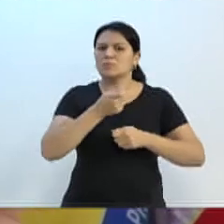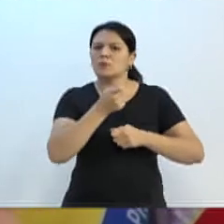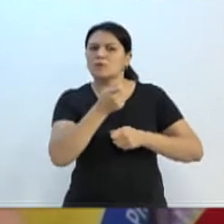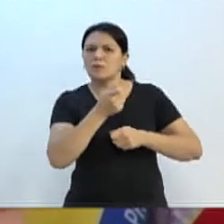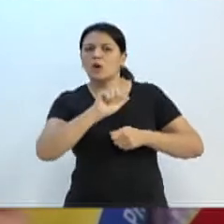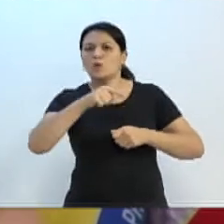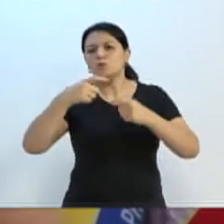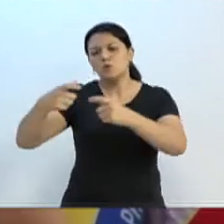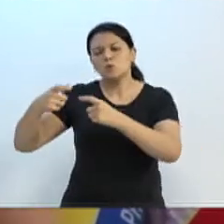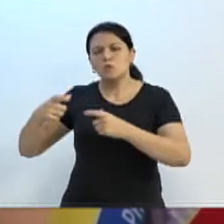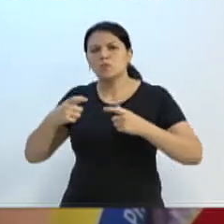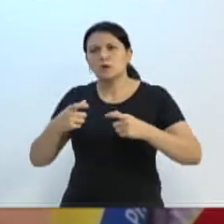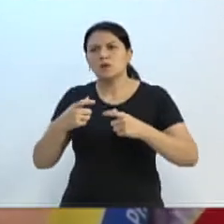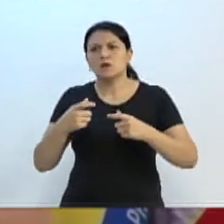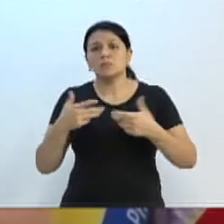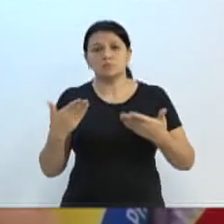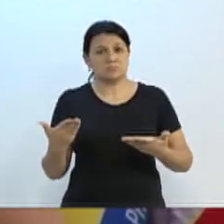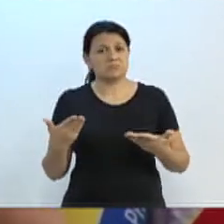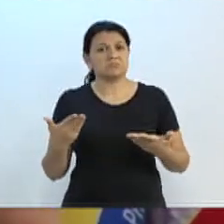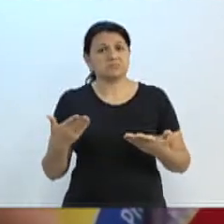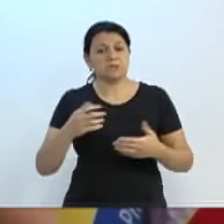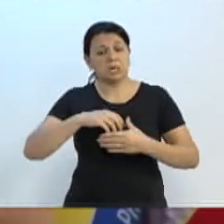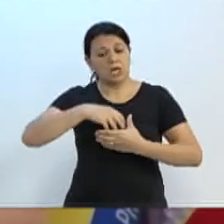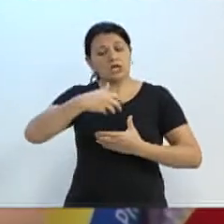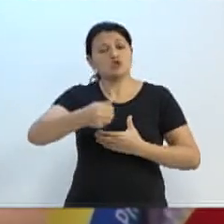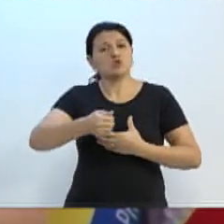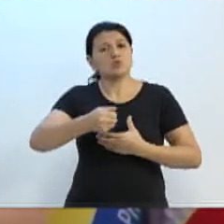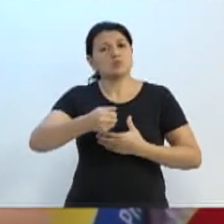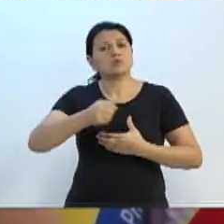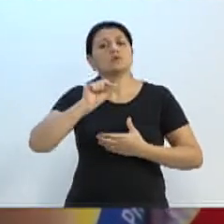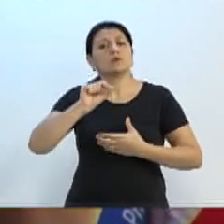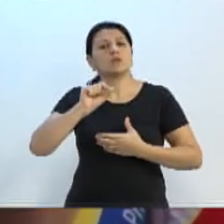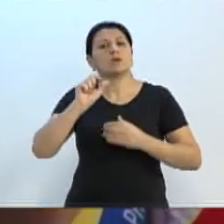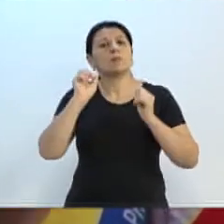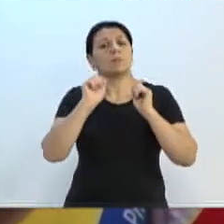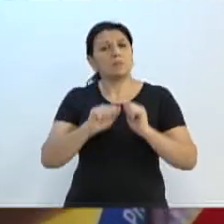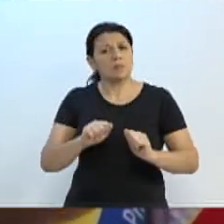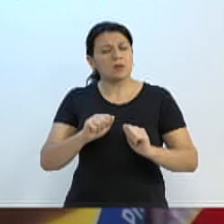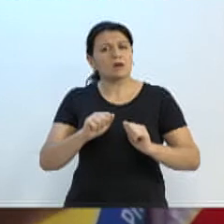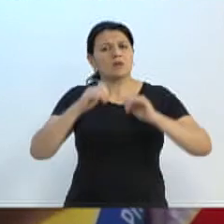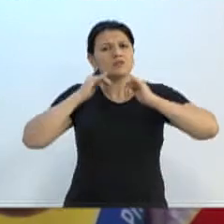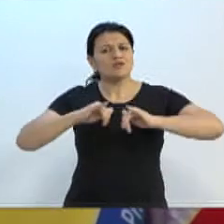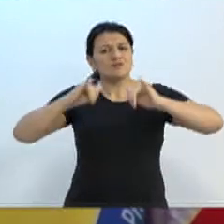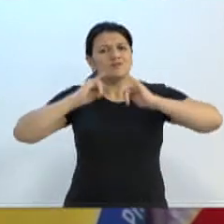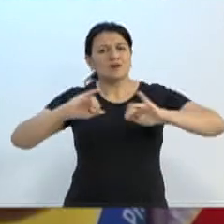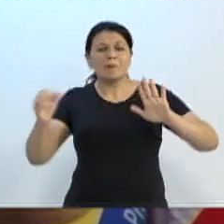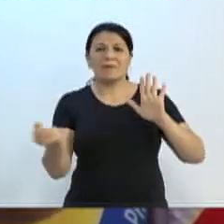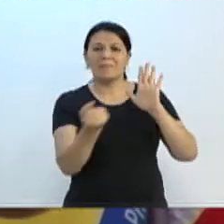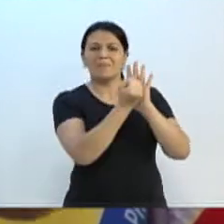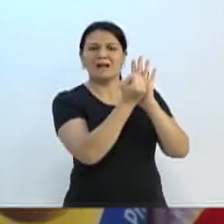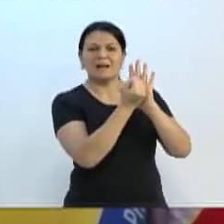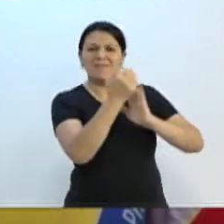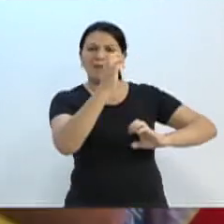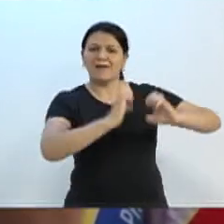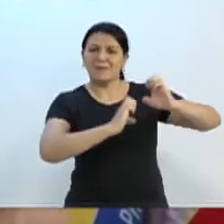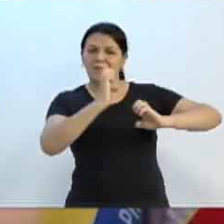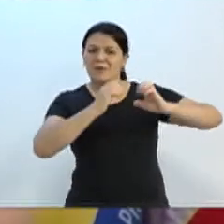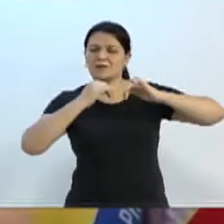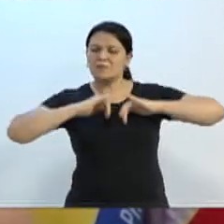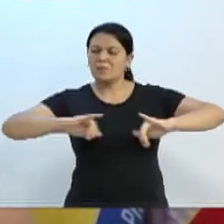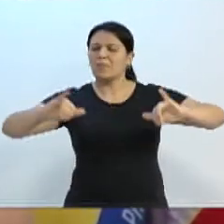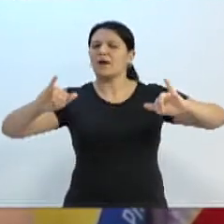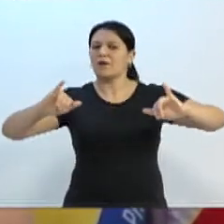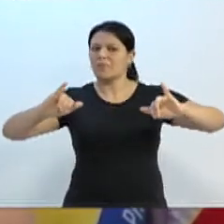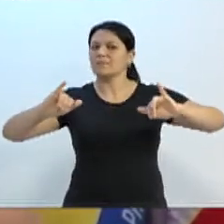em outras áreas, esse tipo de atitude também possibilita a divulgação de determinadas marcas, de determinadas empresas, cria um sentimento